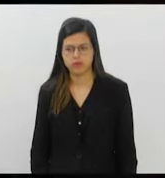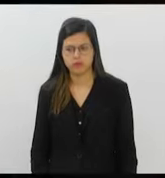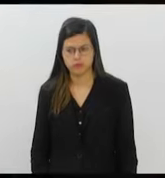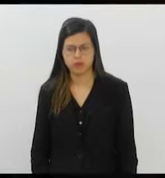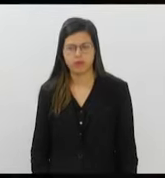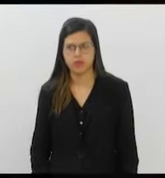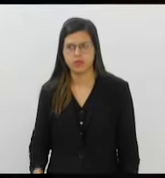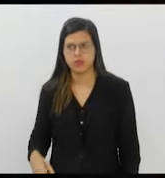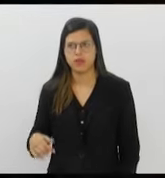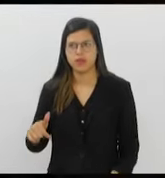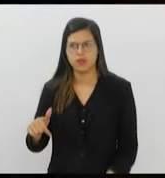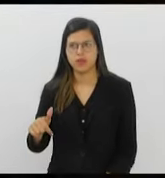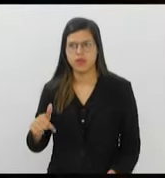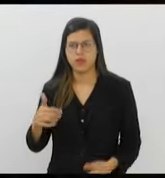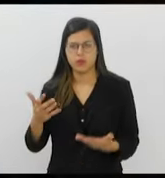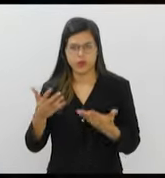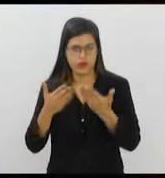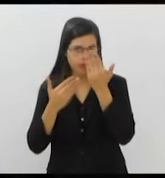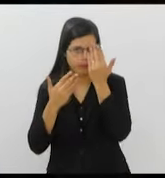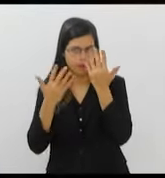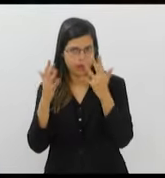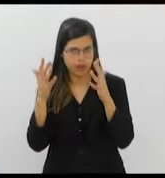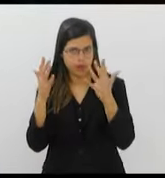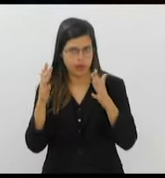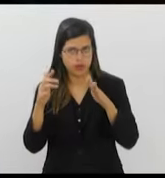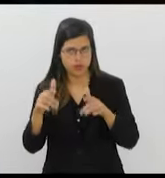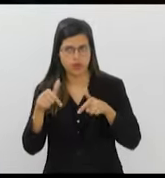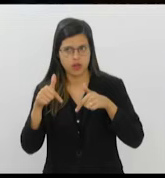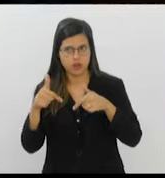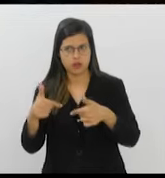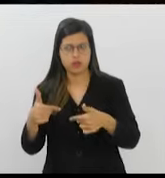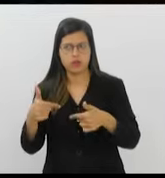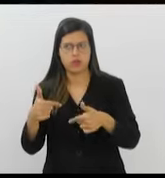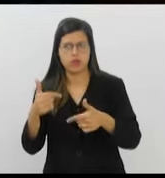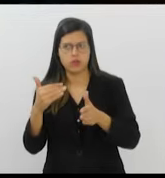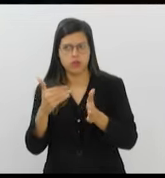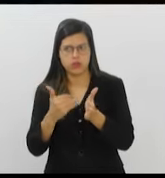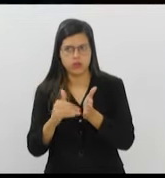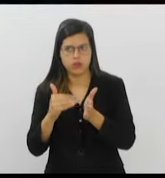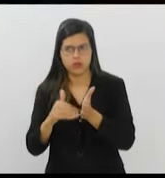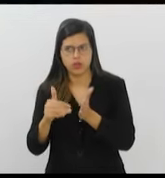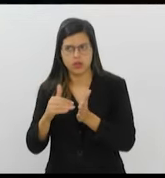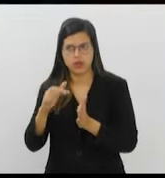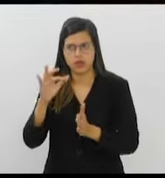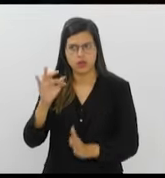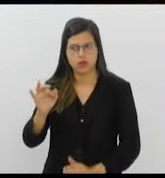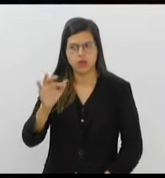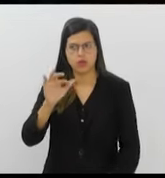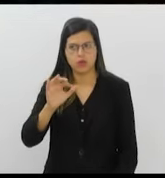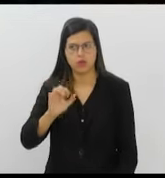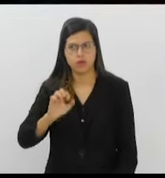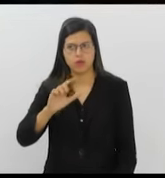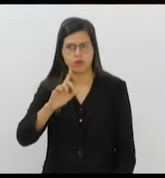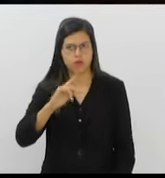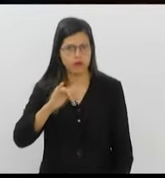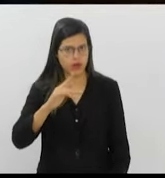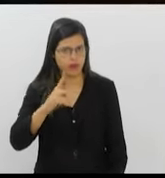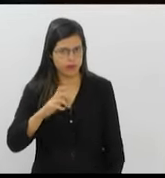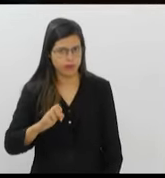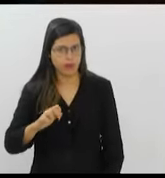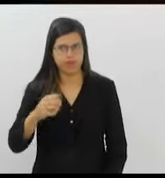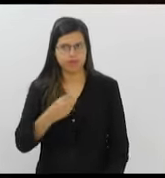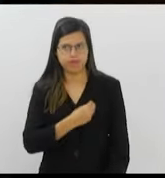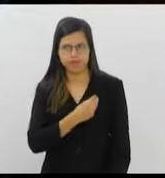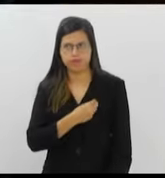Eu gostaria aqui de parabenizar a iniciativa do secretário Felipe, aqui presente nessa casa.